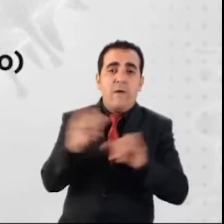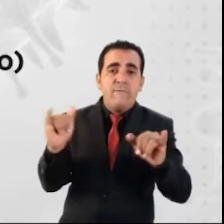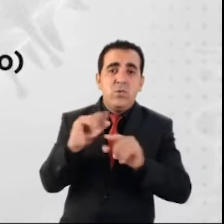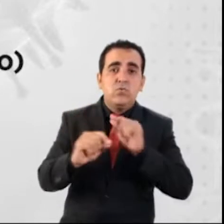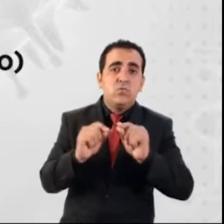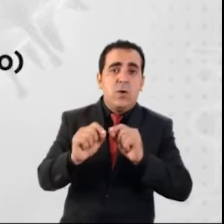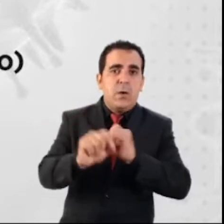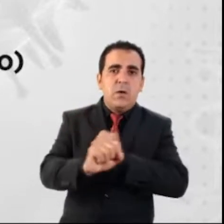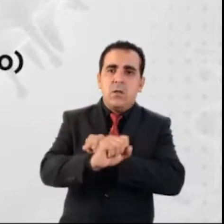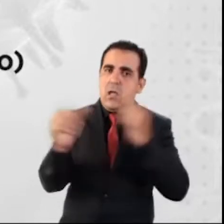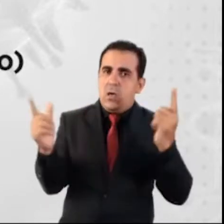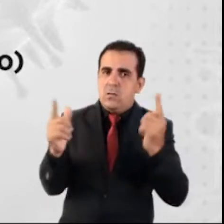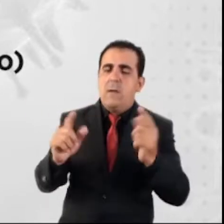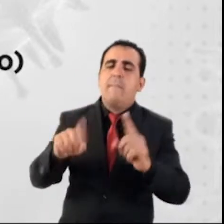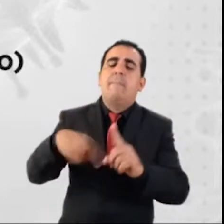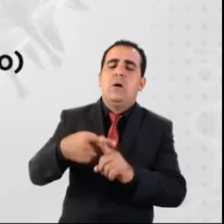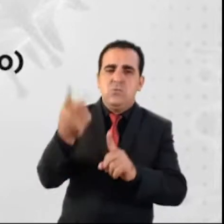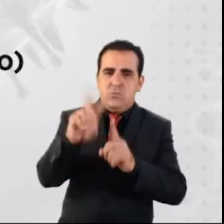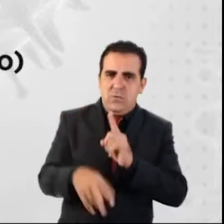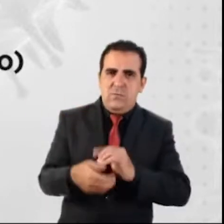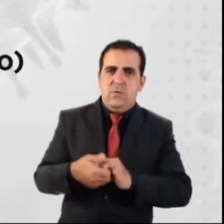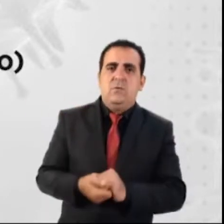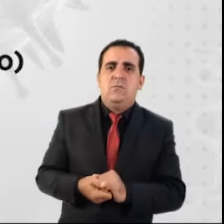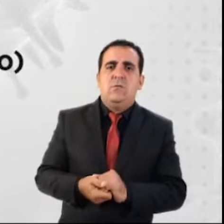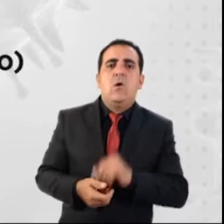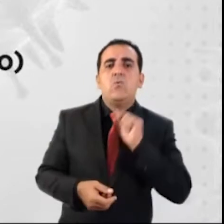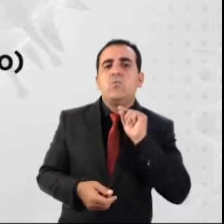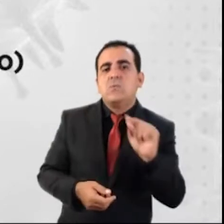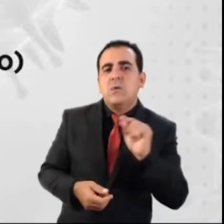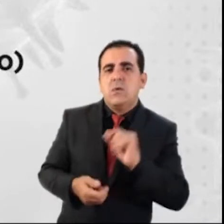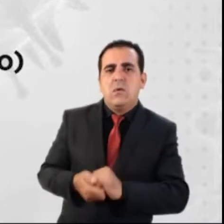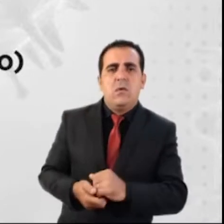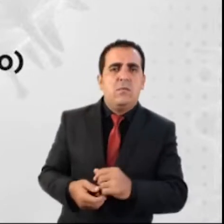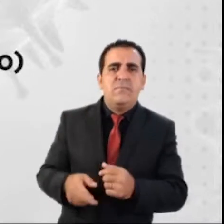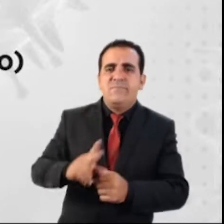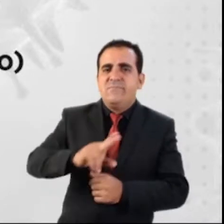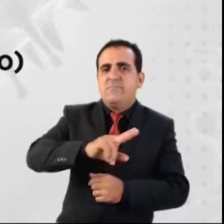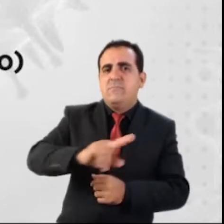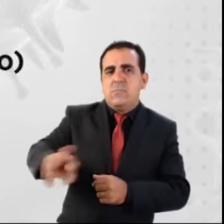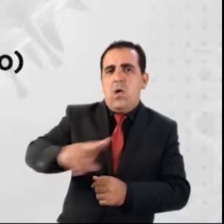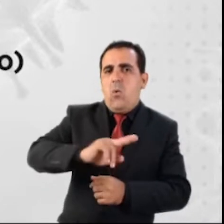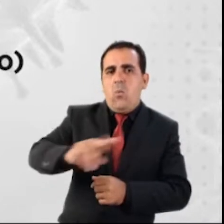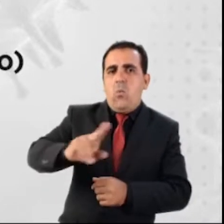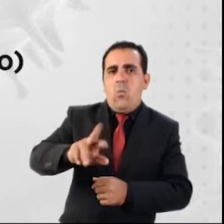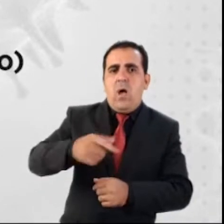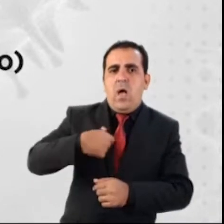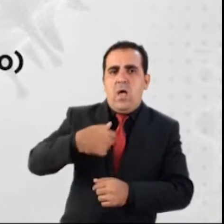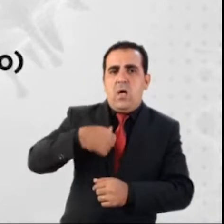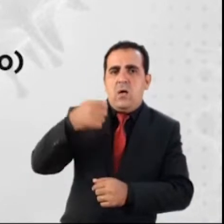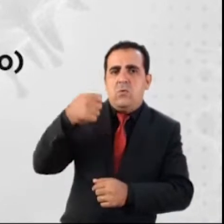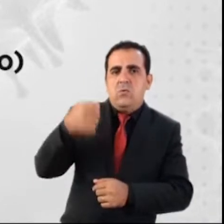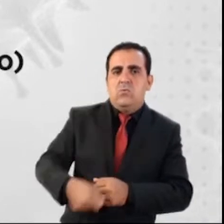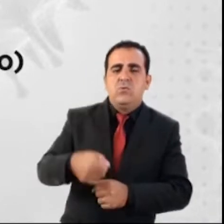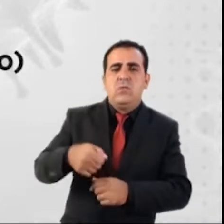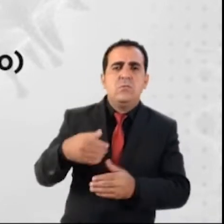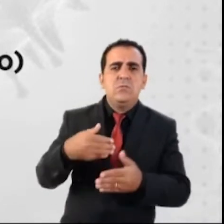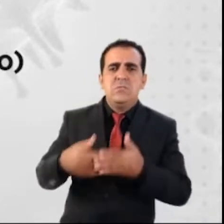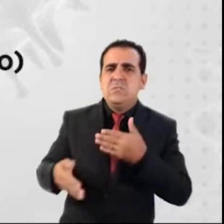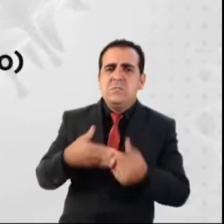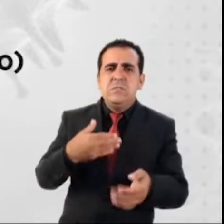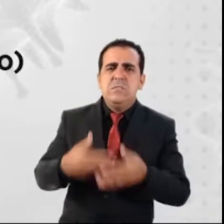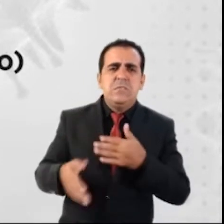pa E mais uma vez que não há autorização para nenhum